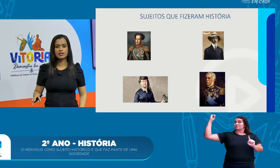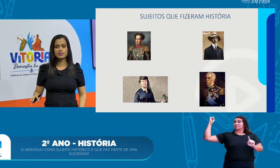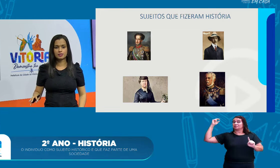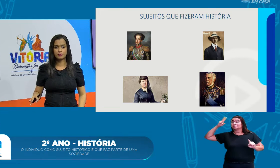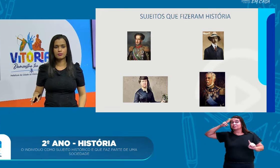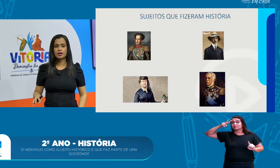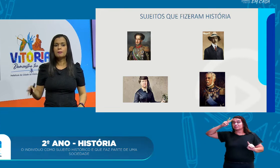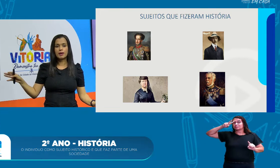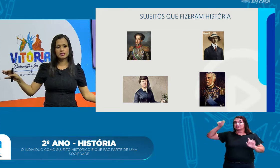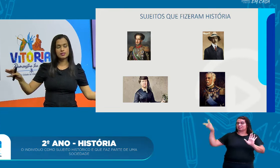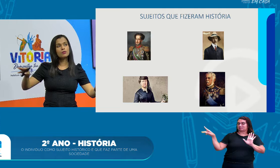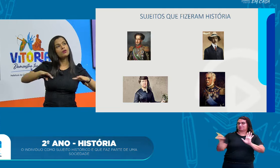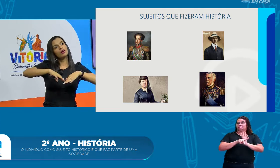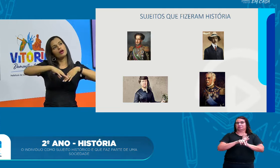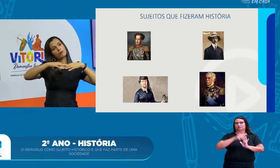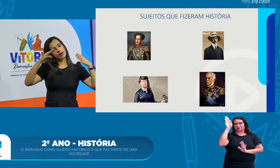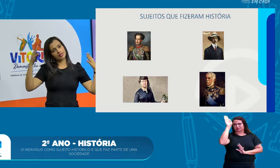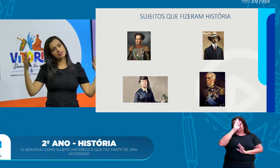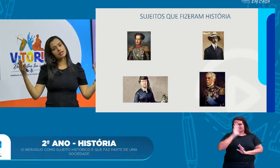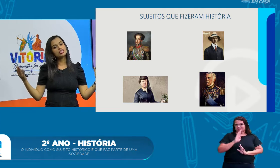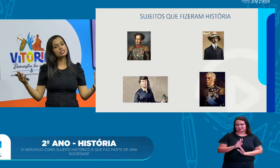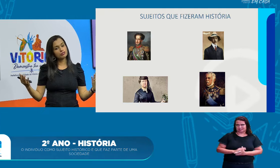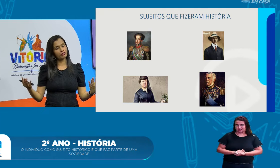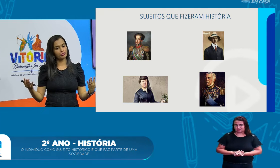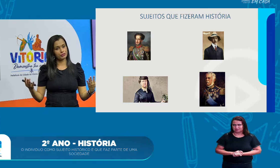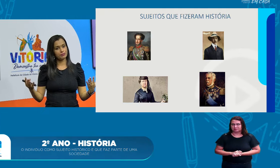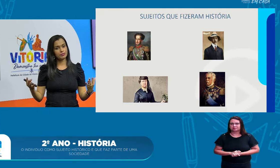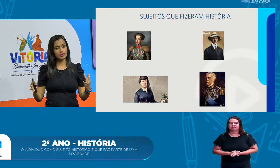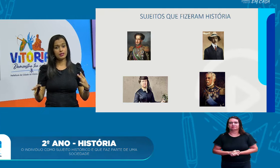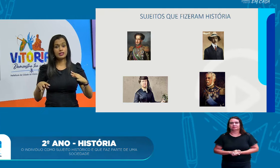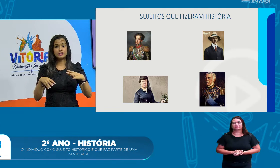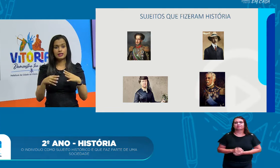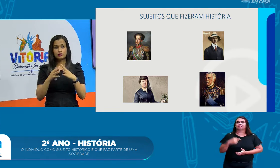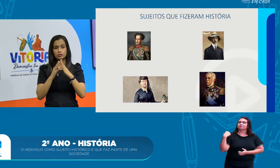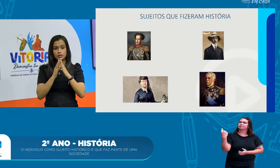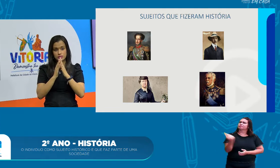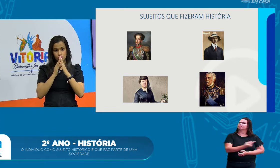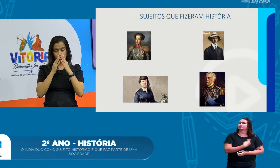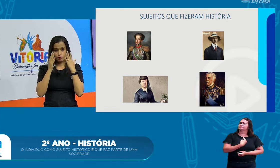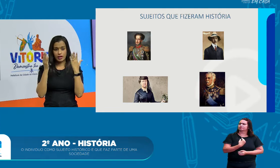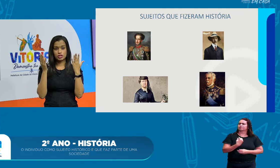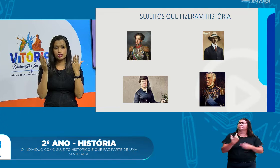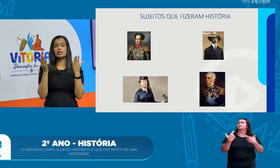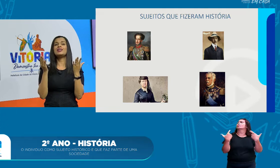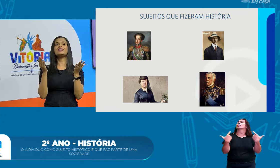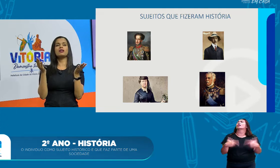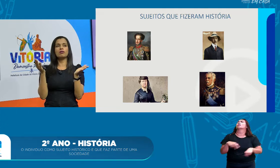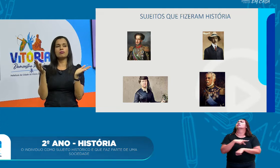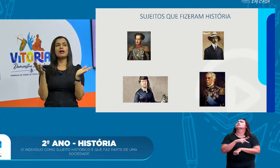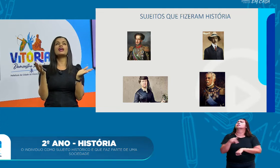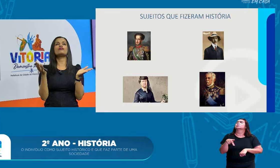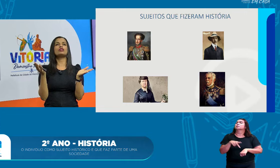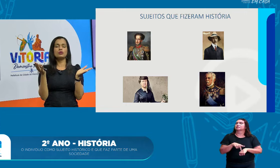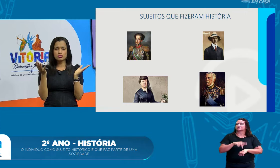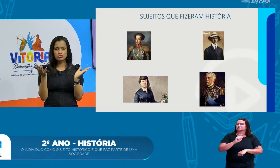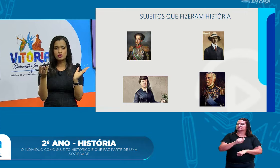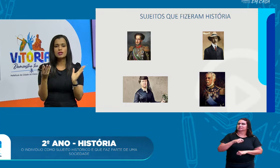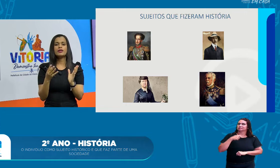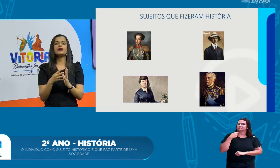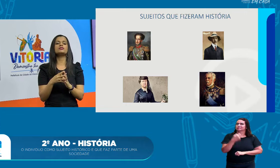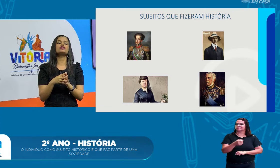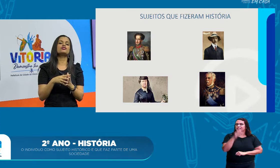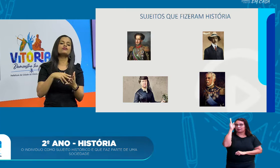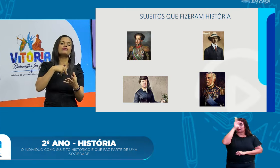nosso Brasil. Brasil é o país em que a gente vive, né? E dentro desse nosso país lindão,